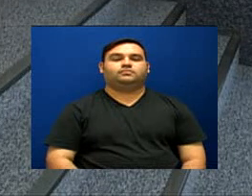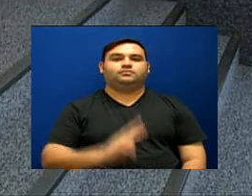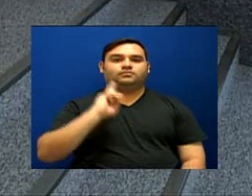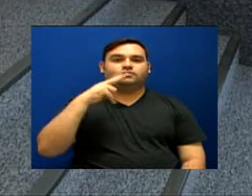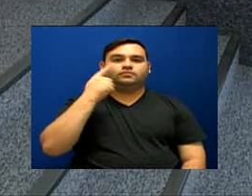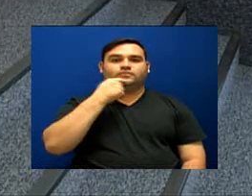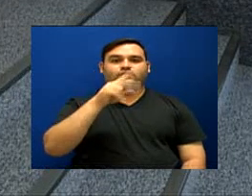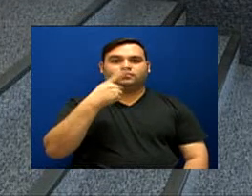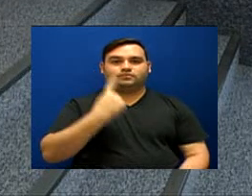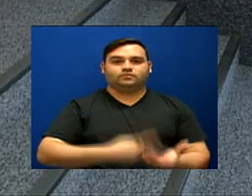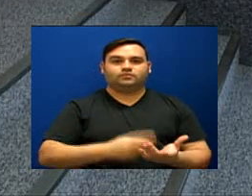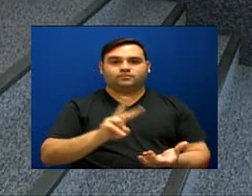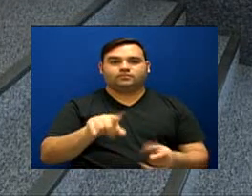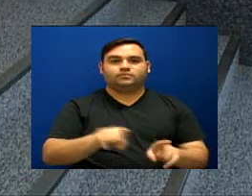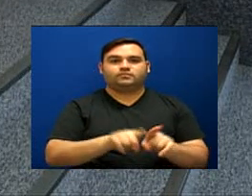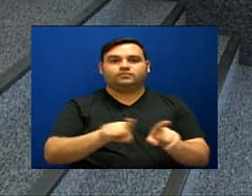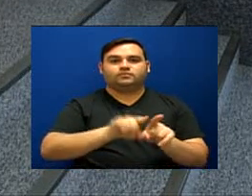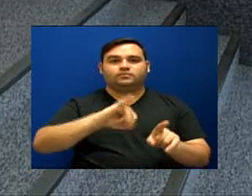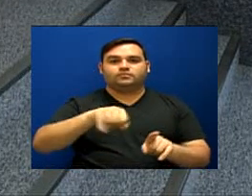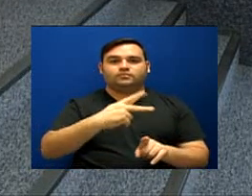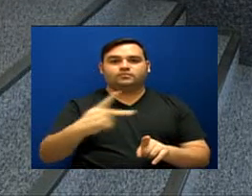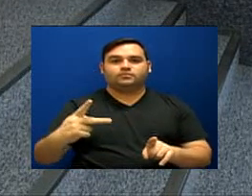Vereador Vitão e vereador JP.